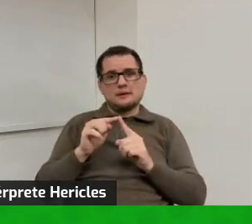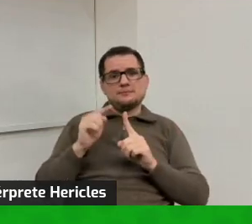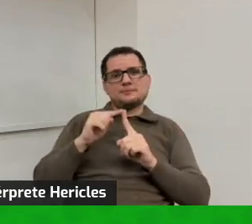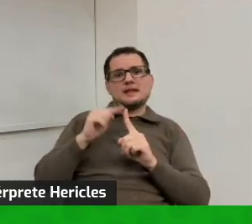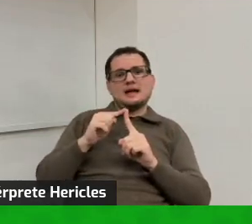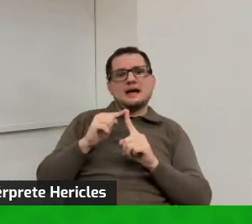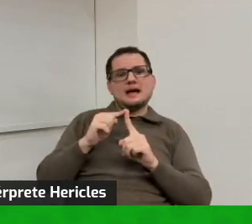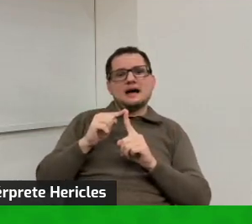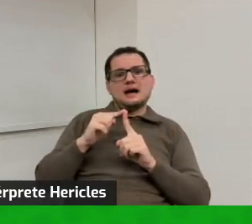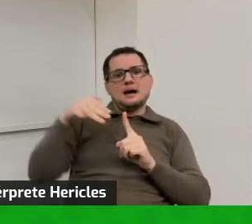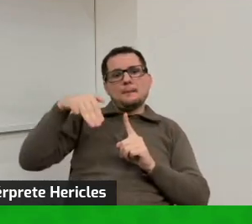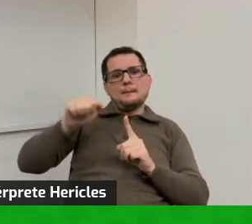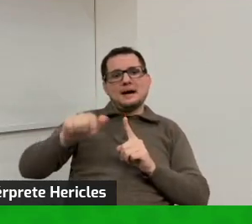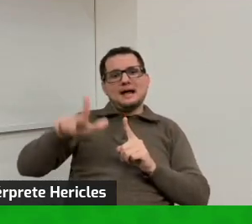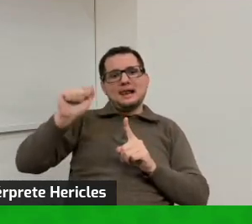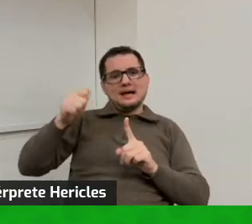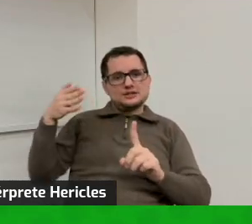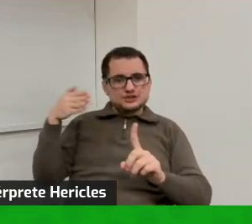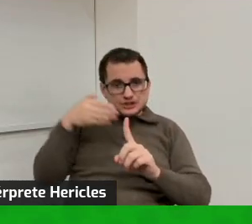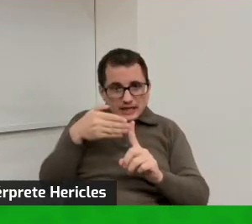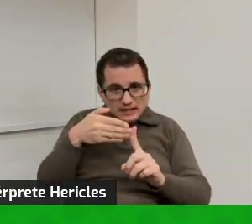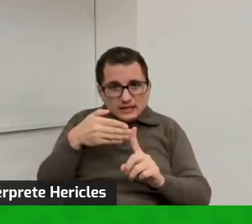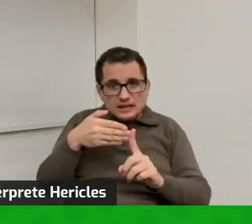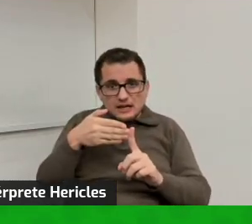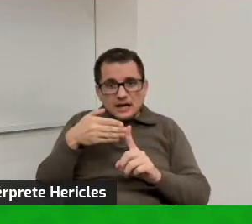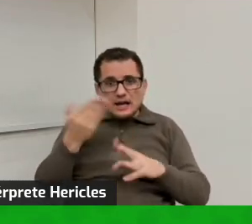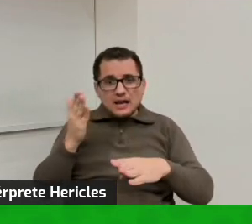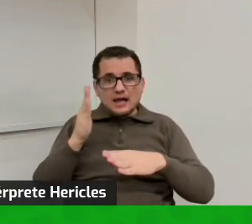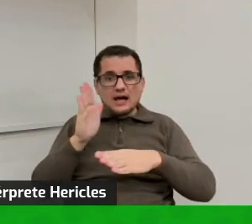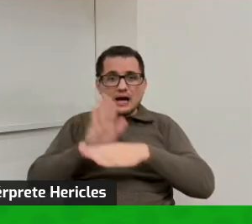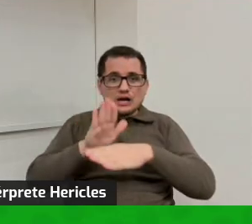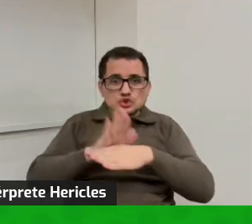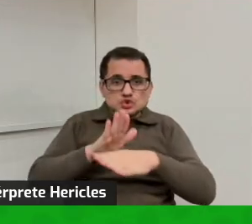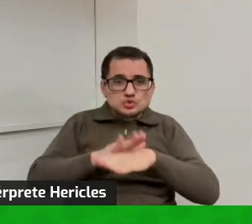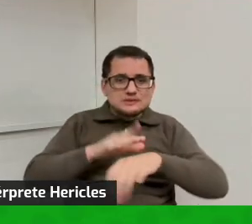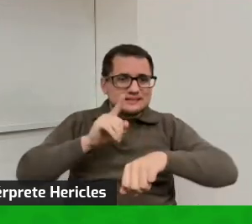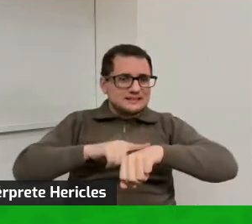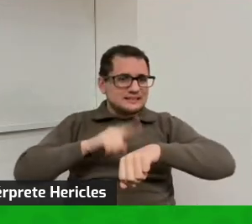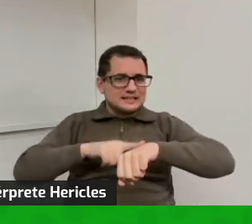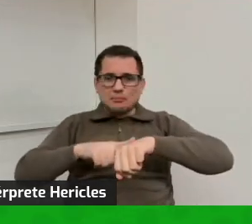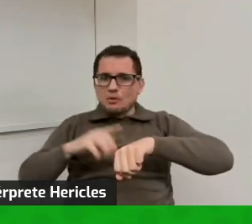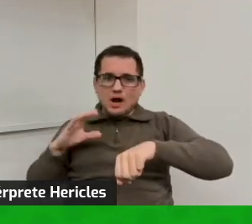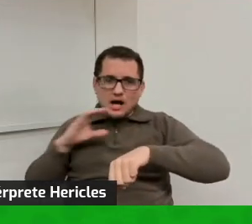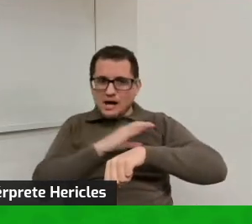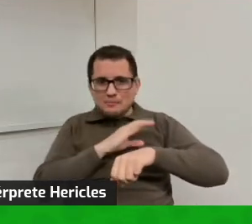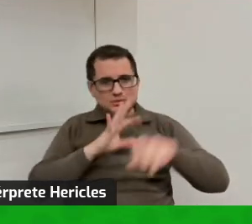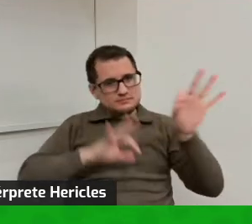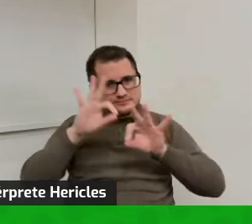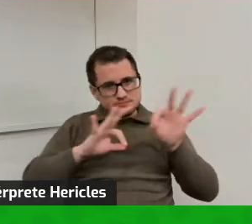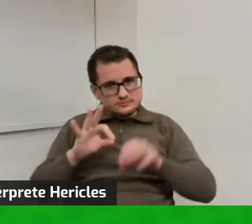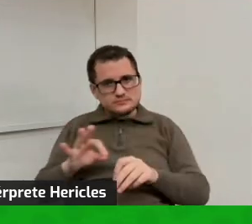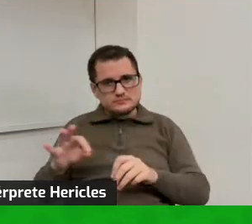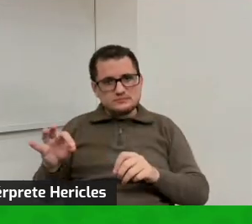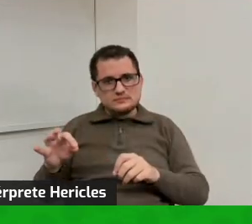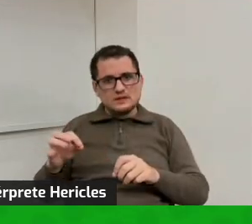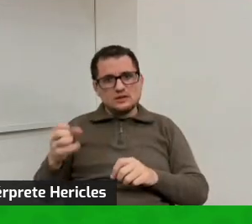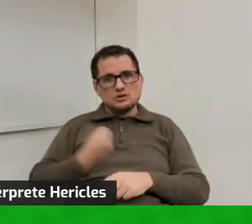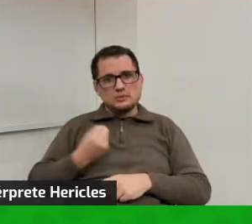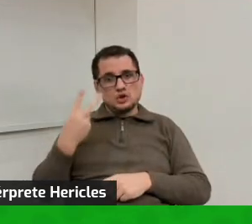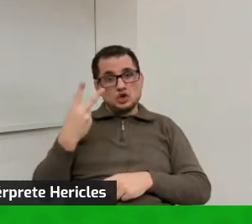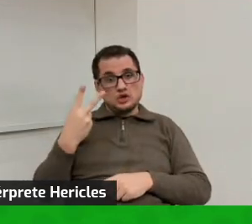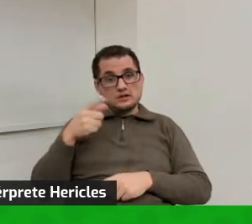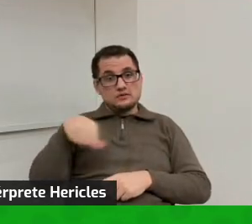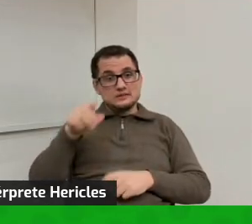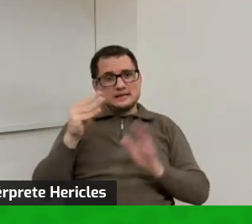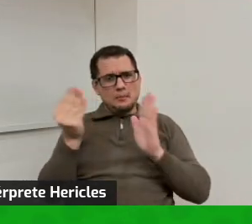muitos documentos prontos, né? Ela automatiza essa geração de todos os documentos. Anotar as suas finanças, então entrada, saída e saldo em